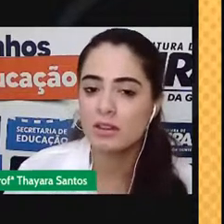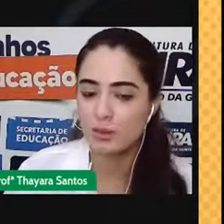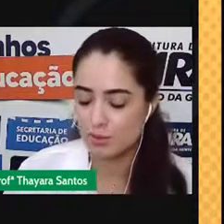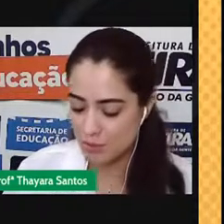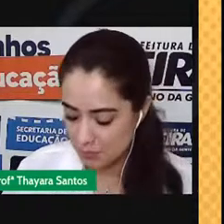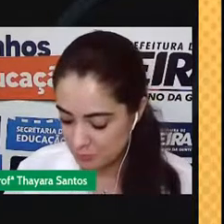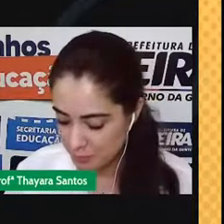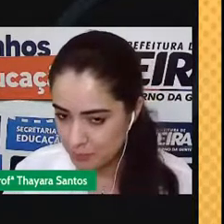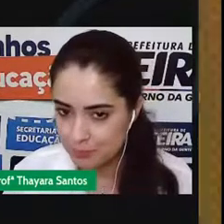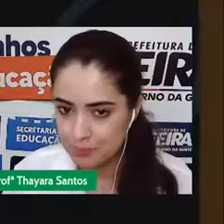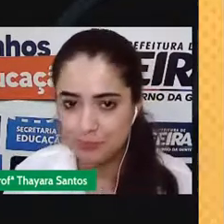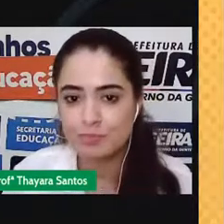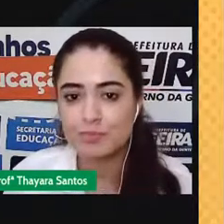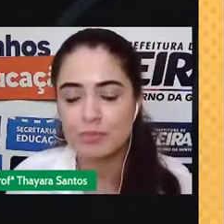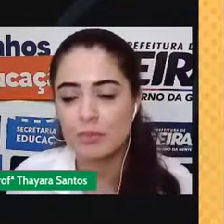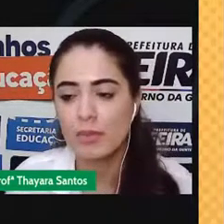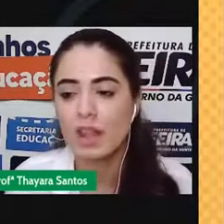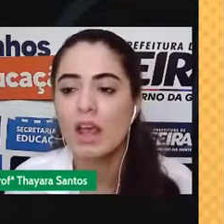fake news.